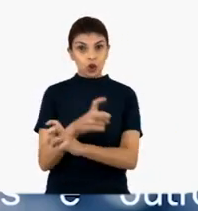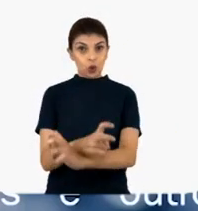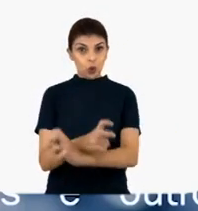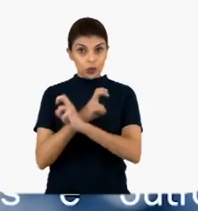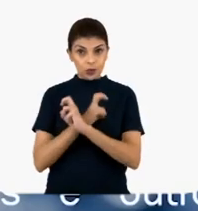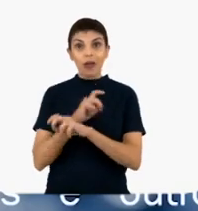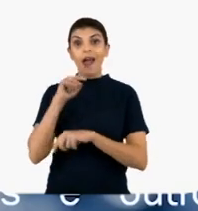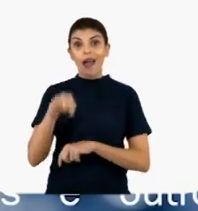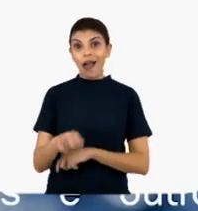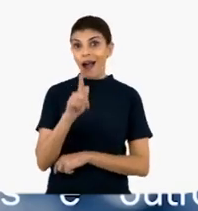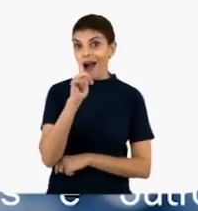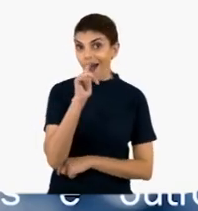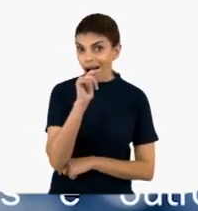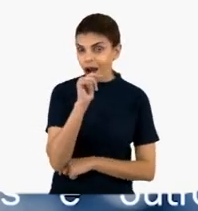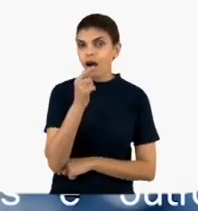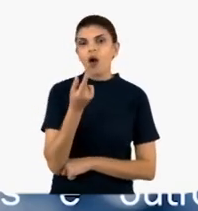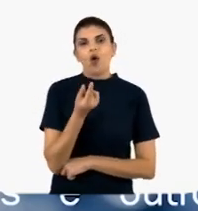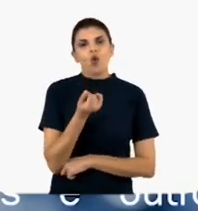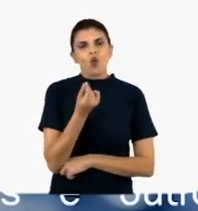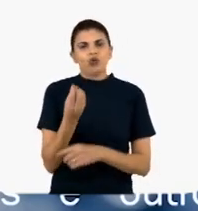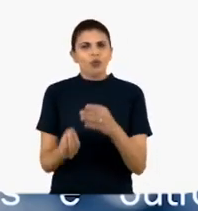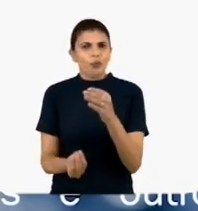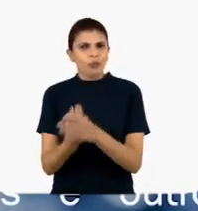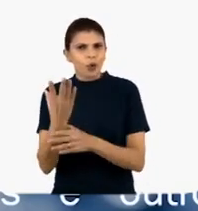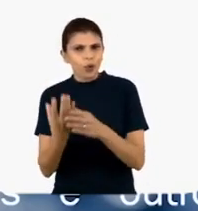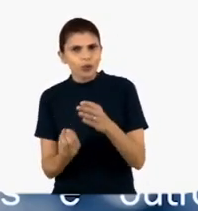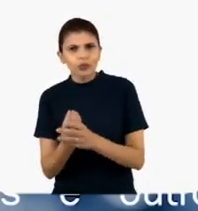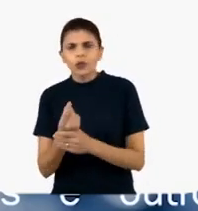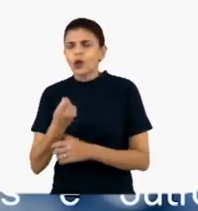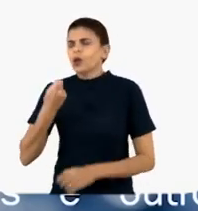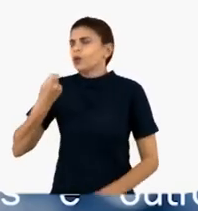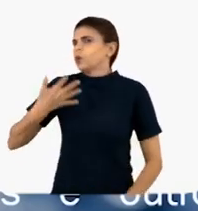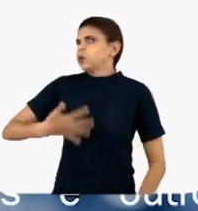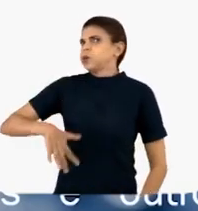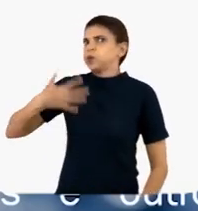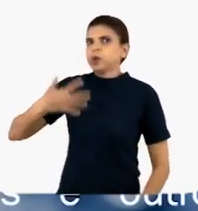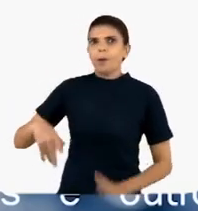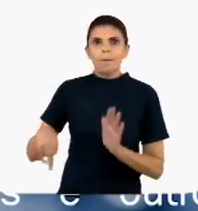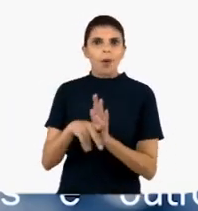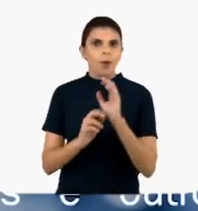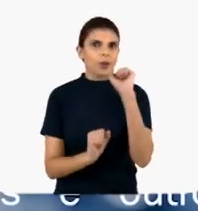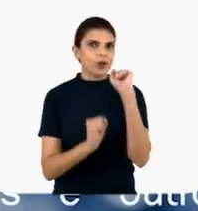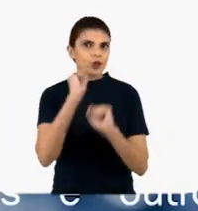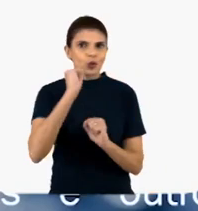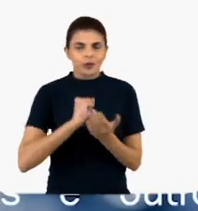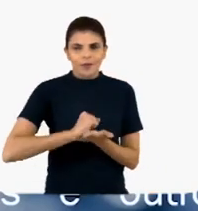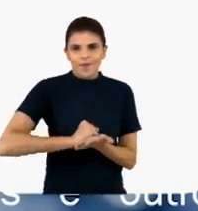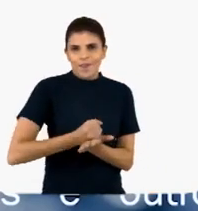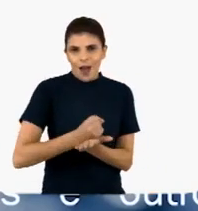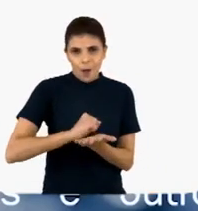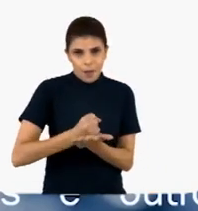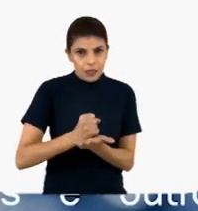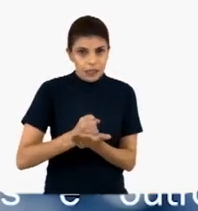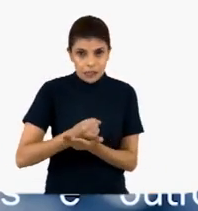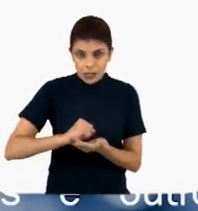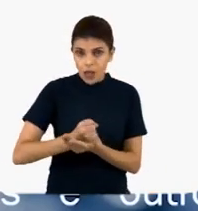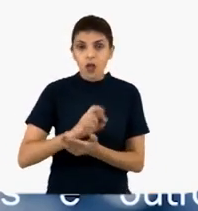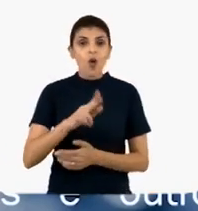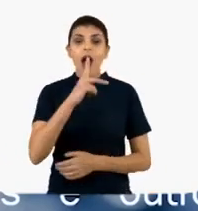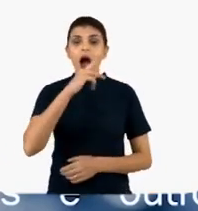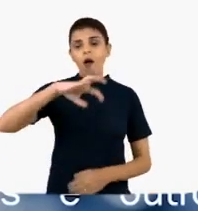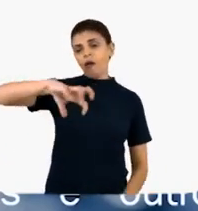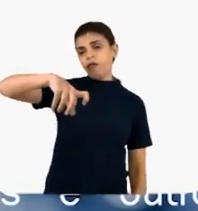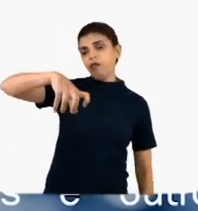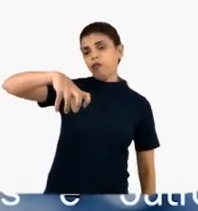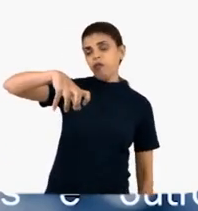Ou seja, esta água, o custo de produzir essa água é muito elevado dentro da indústria farmacêutica. Não é uma água de